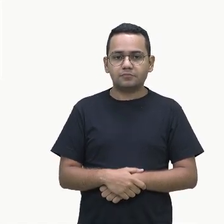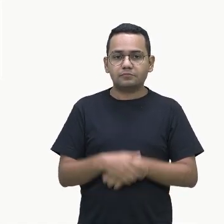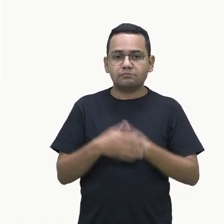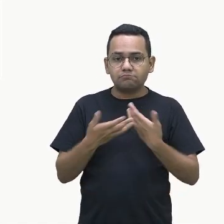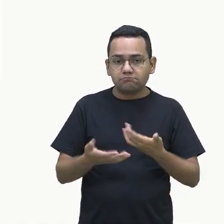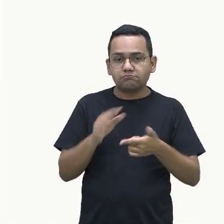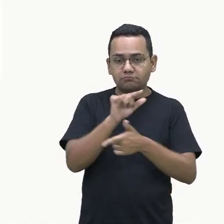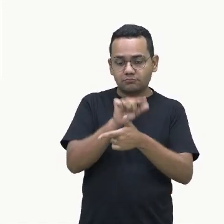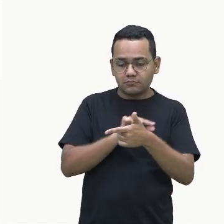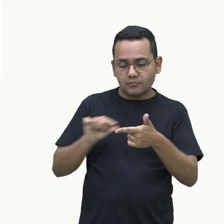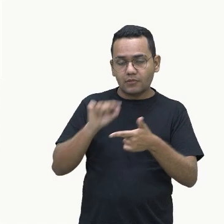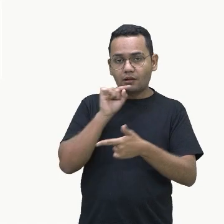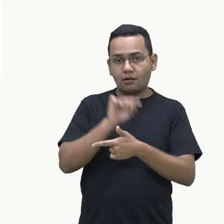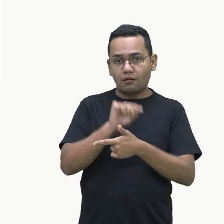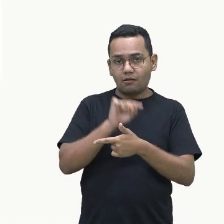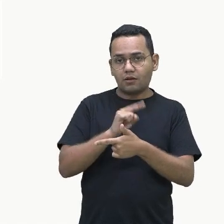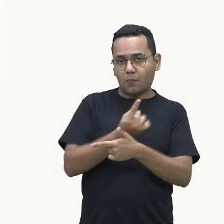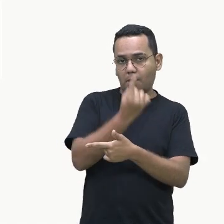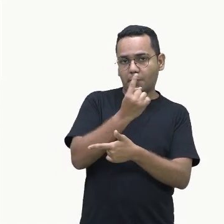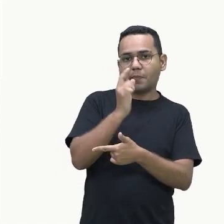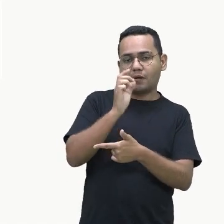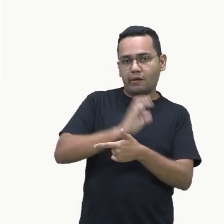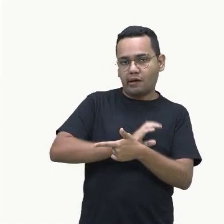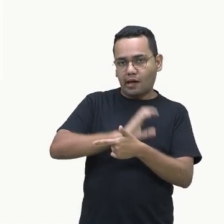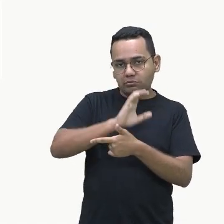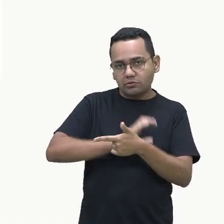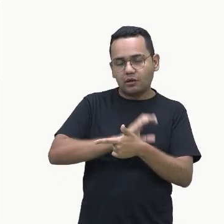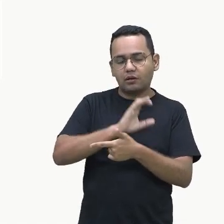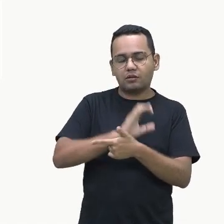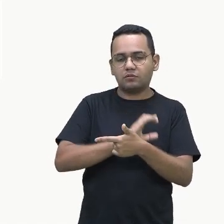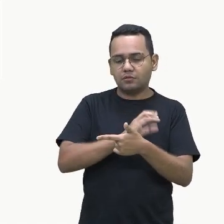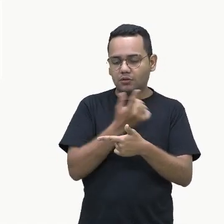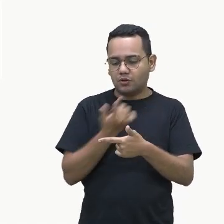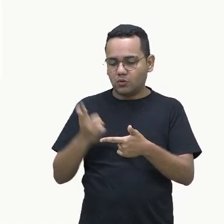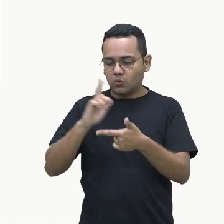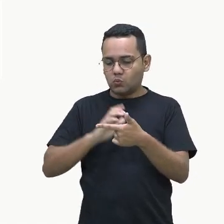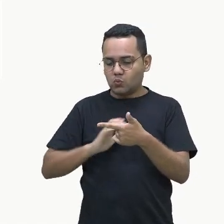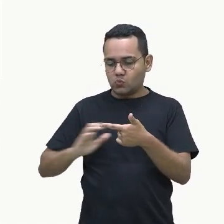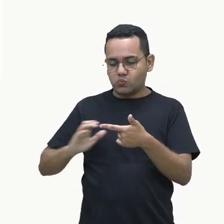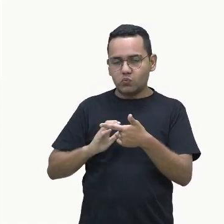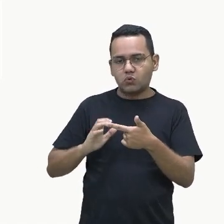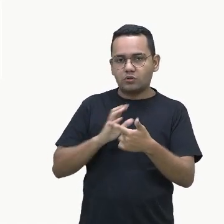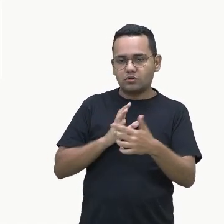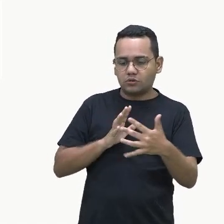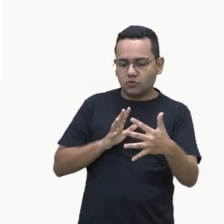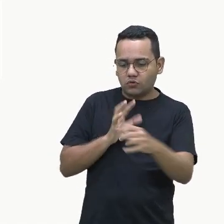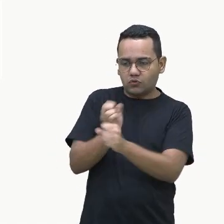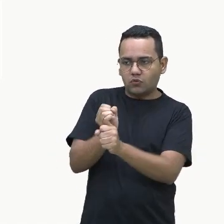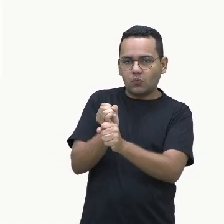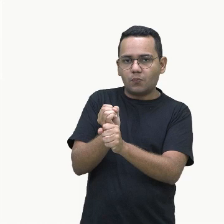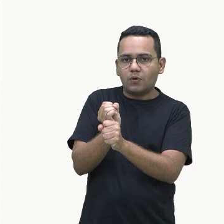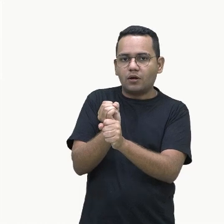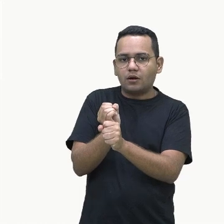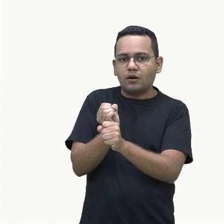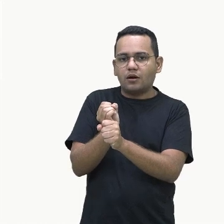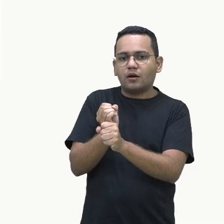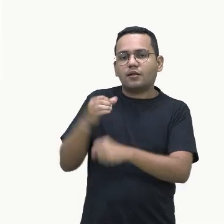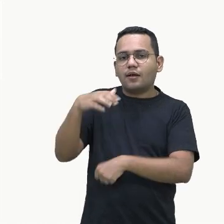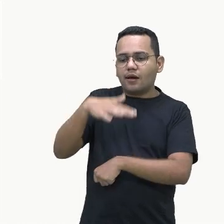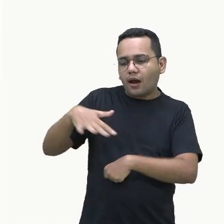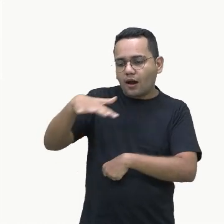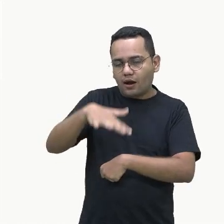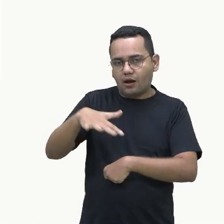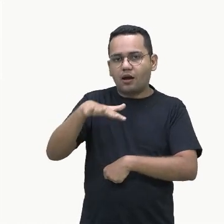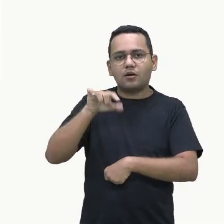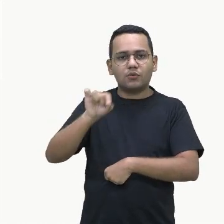do cateto mais a área do quadrado do segundo cateto, somando elas, vai ser igual à área, né, do